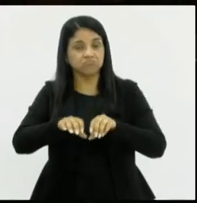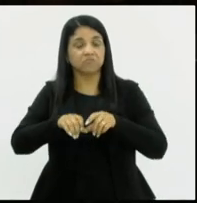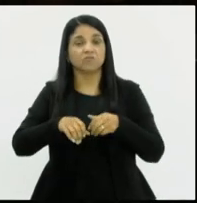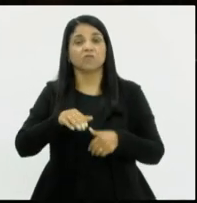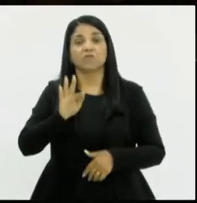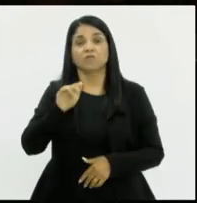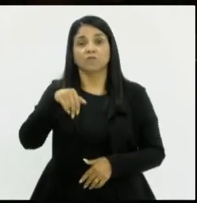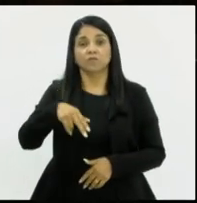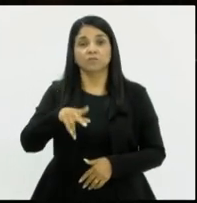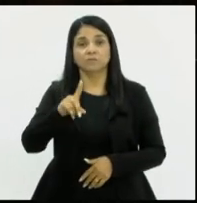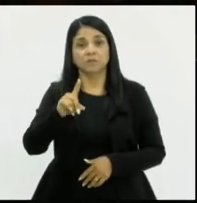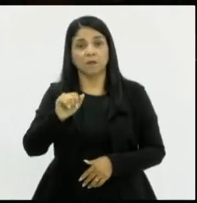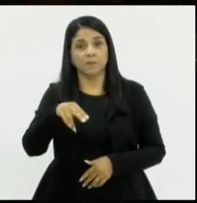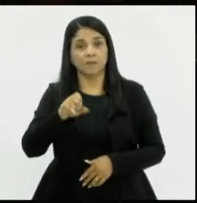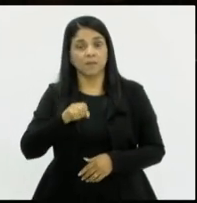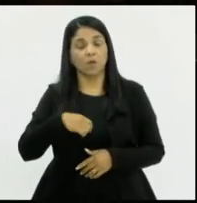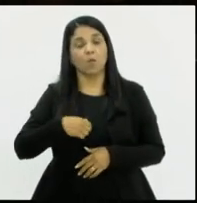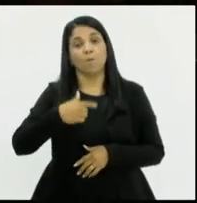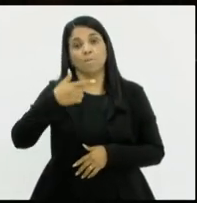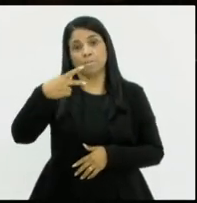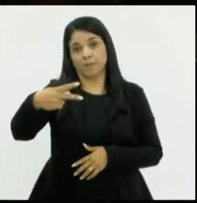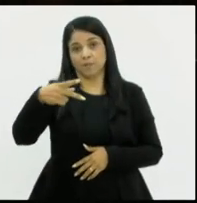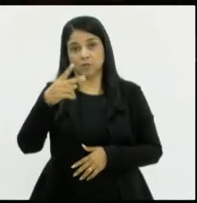professora P2 do município do Rio,